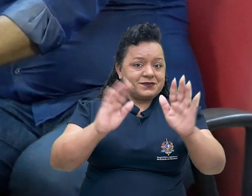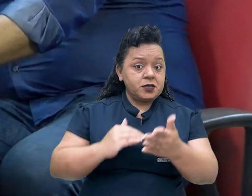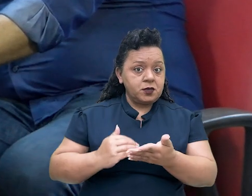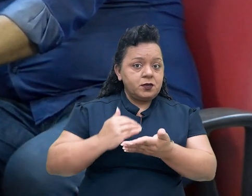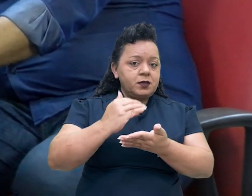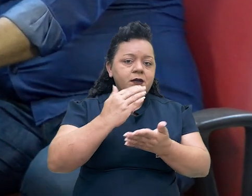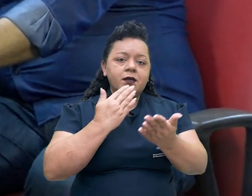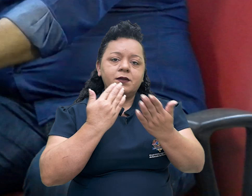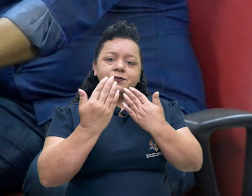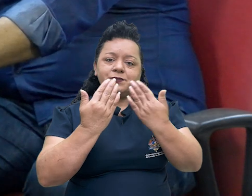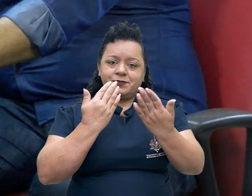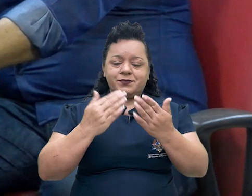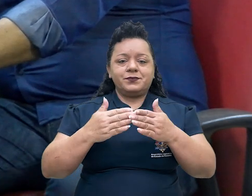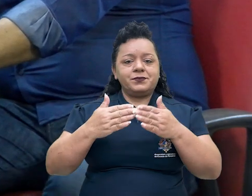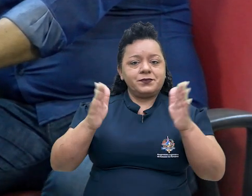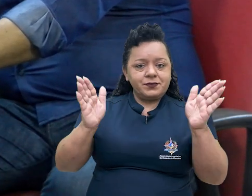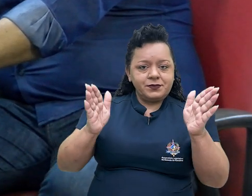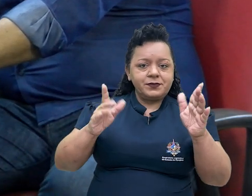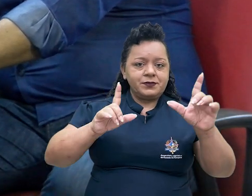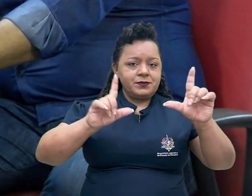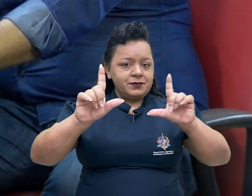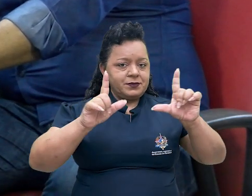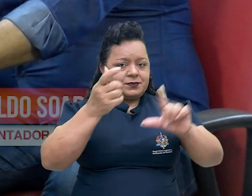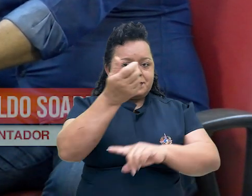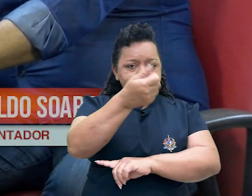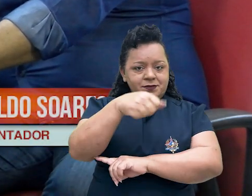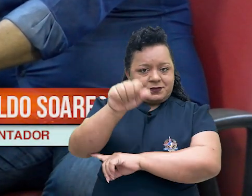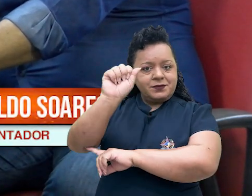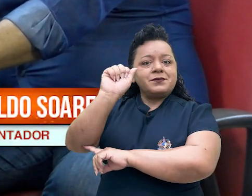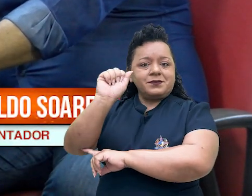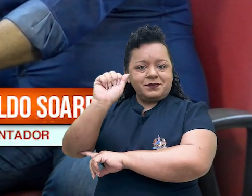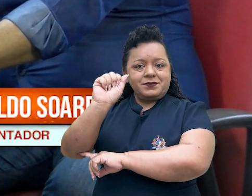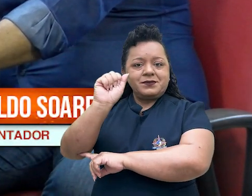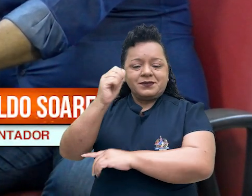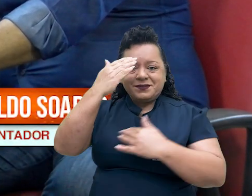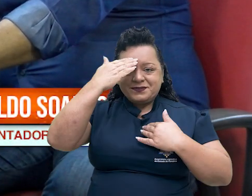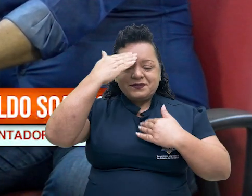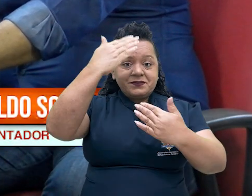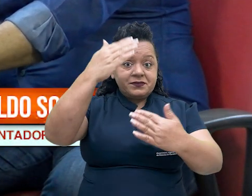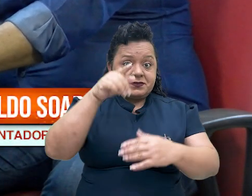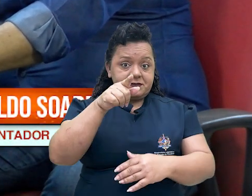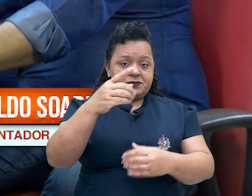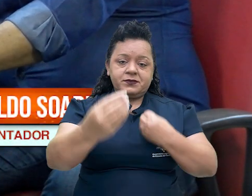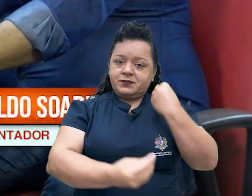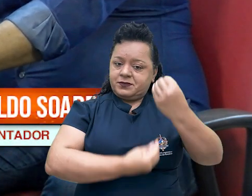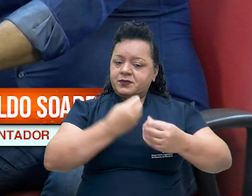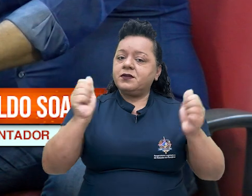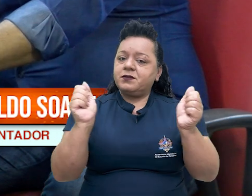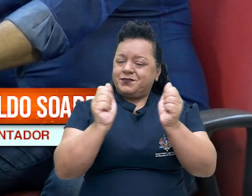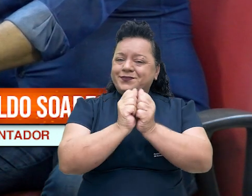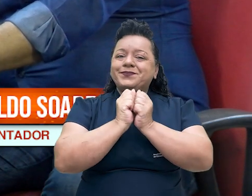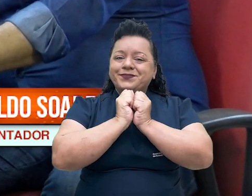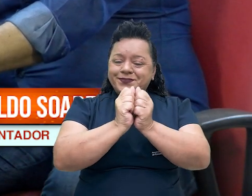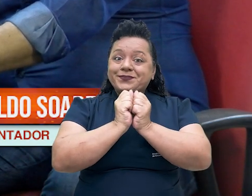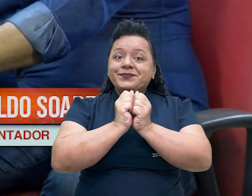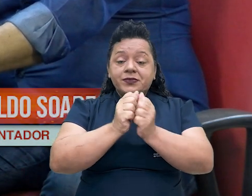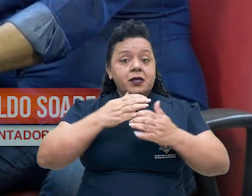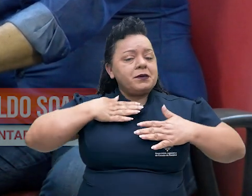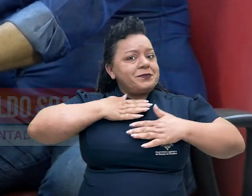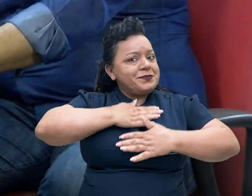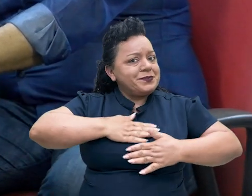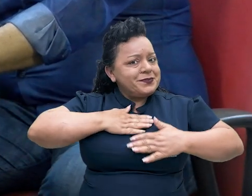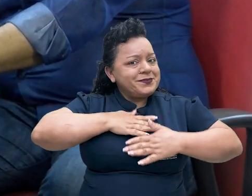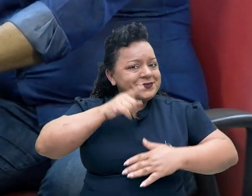olá olá estamos iniciando mais um diálogo aberto aqui pela sua TV Assembleia Legislativa agradecer a você que nos